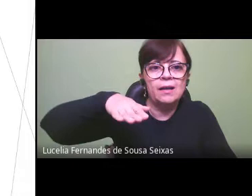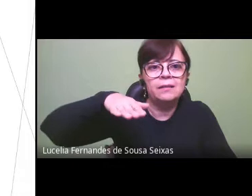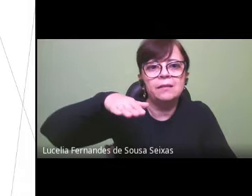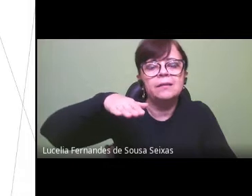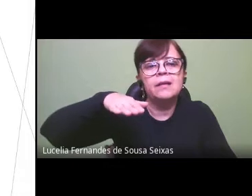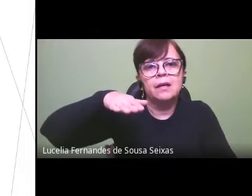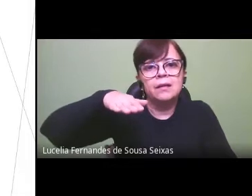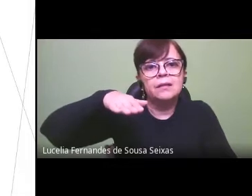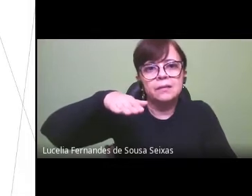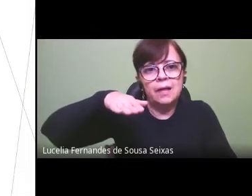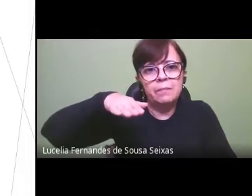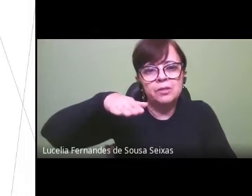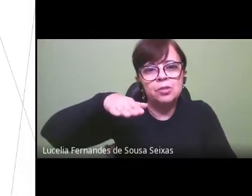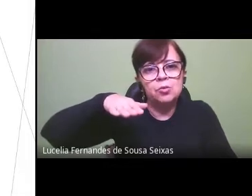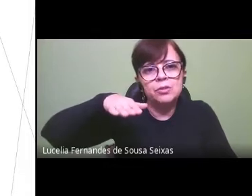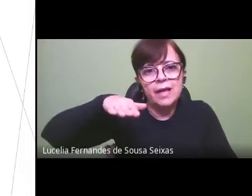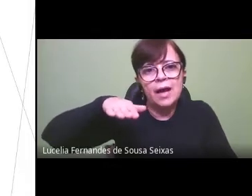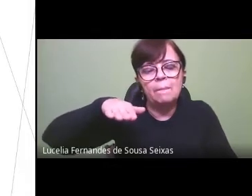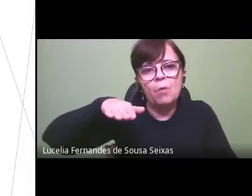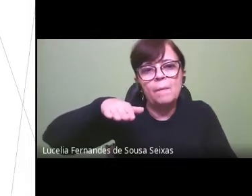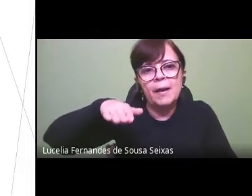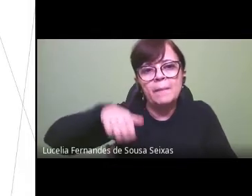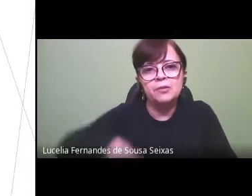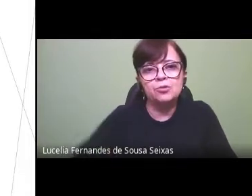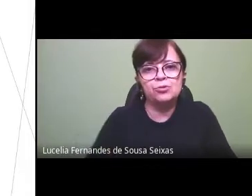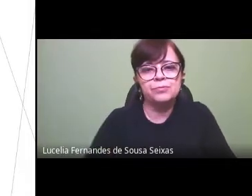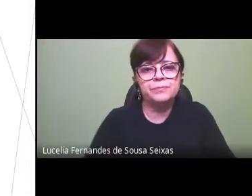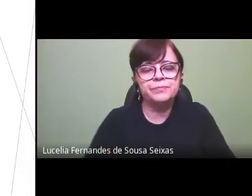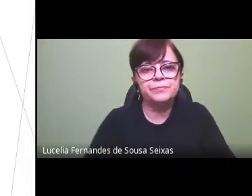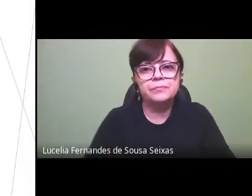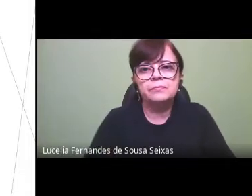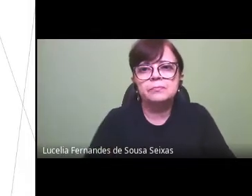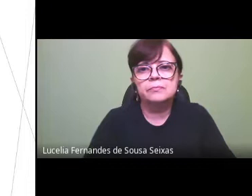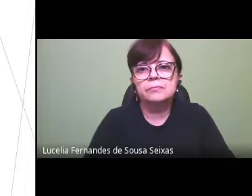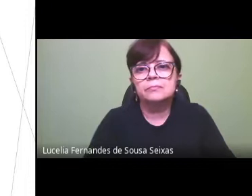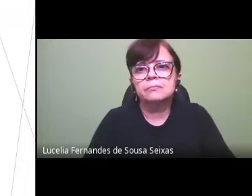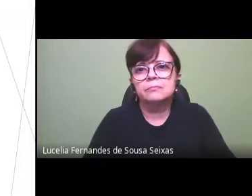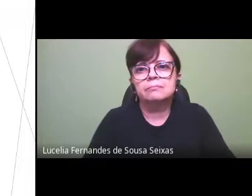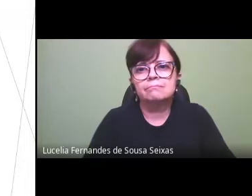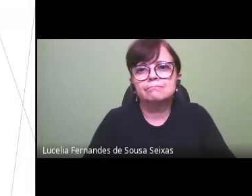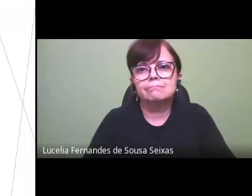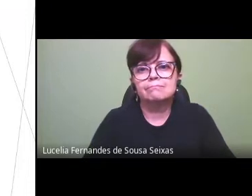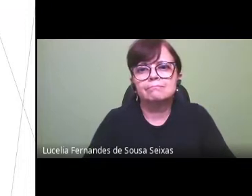encostar, a imagem não encostar, a palma para baixo.